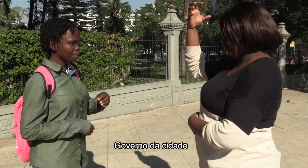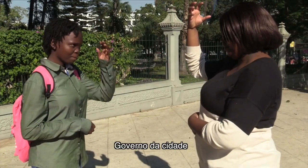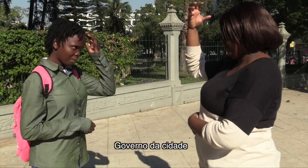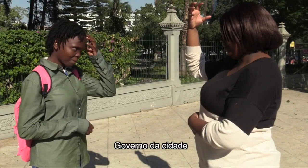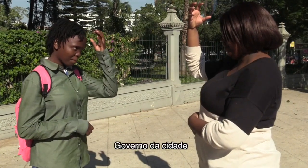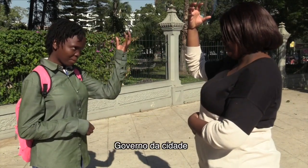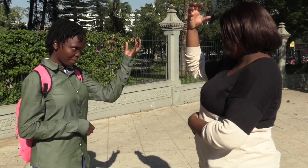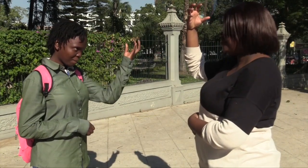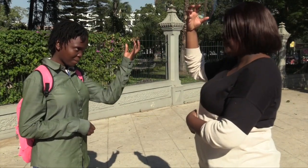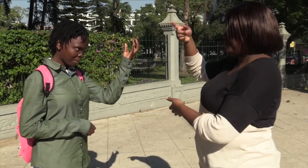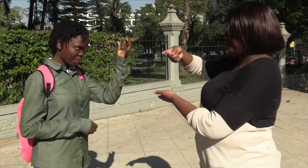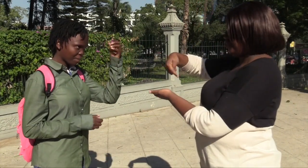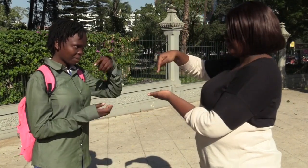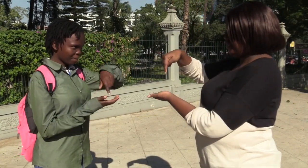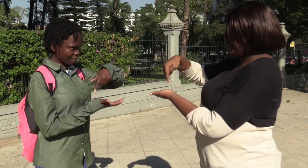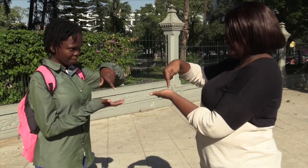Governo da cidade